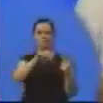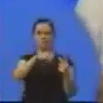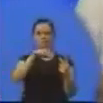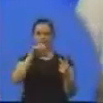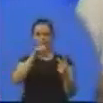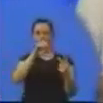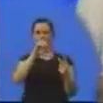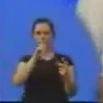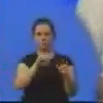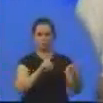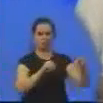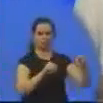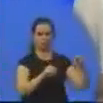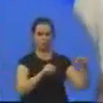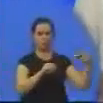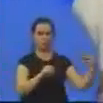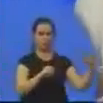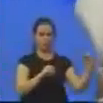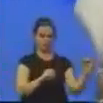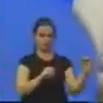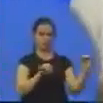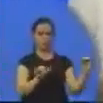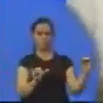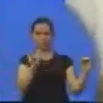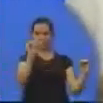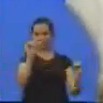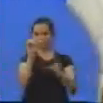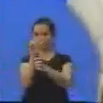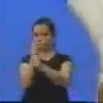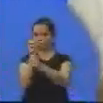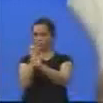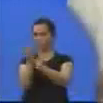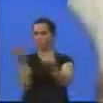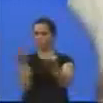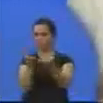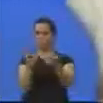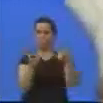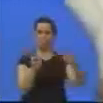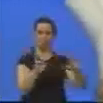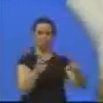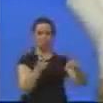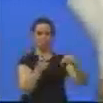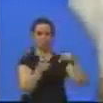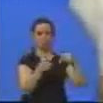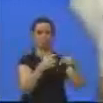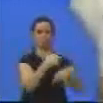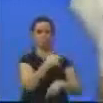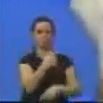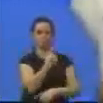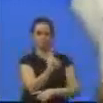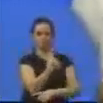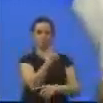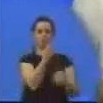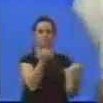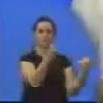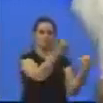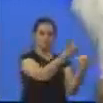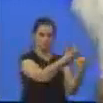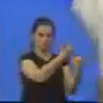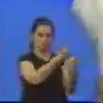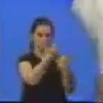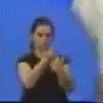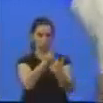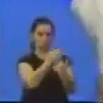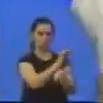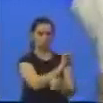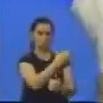de inflexão o x igual a 0 e um y, que eu vou fazer a conta, e o outro x igual a 1. Substituo sempre na função f,